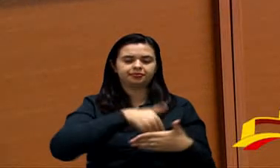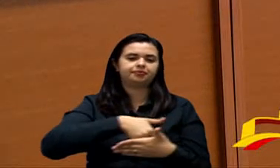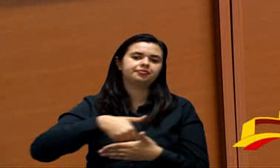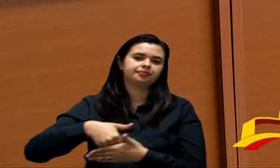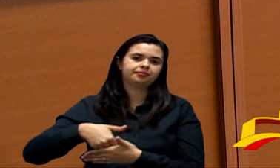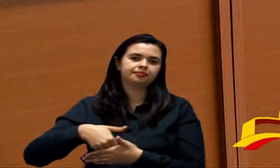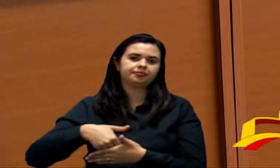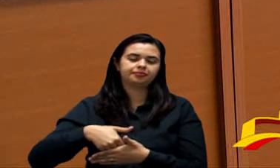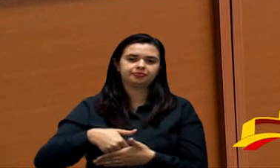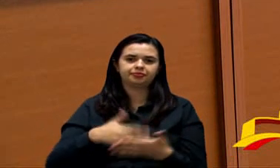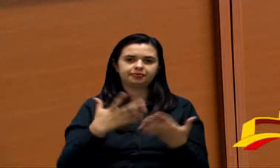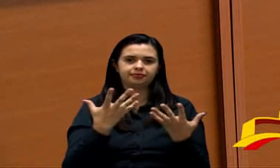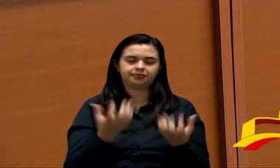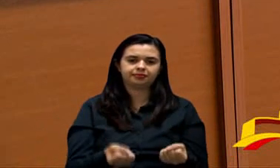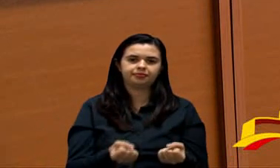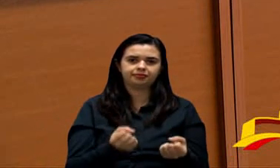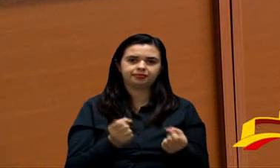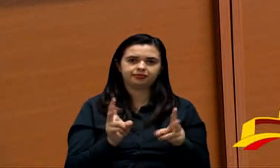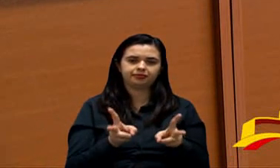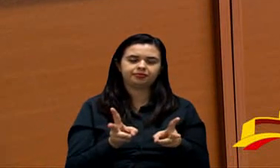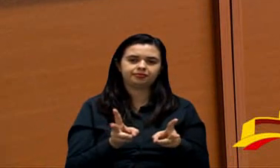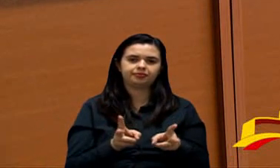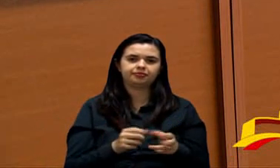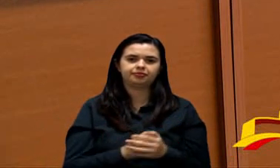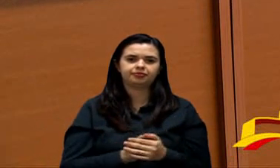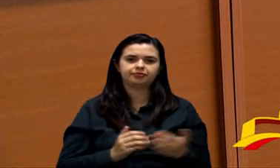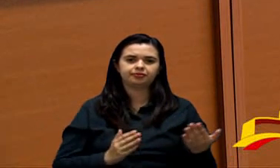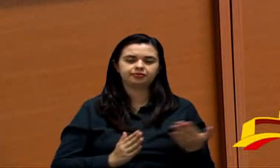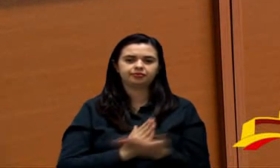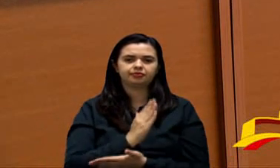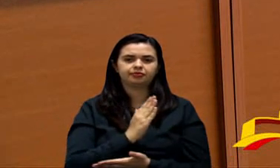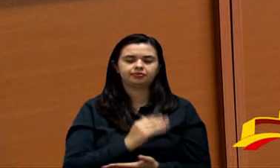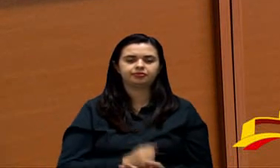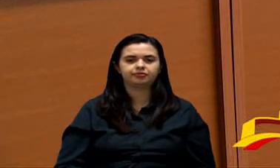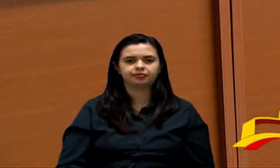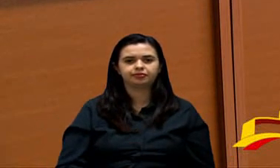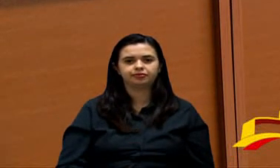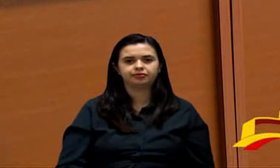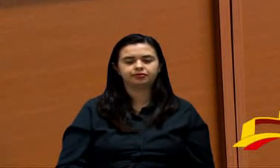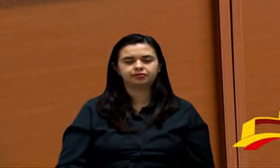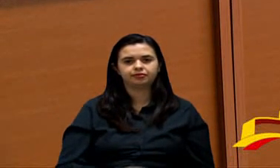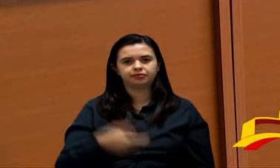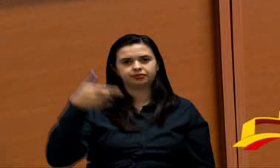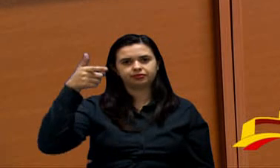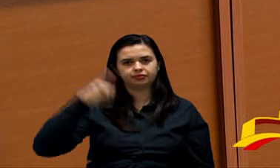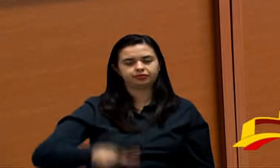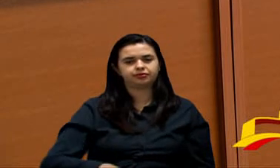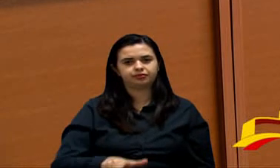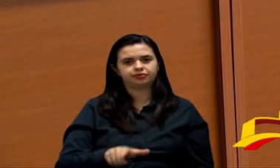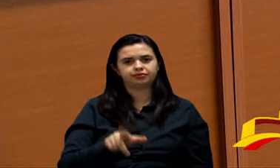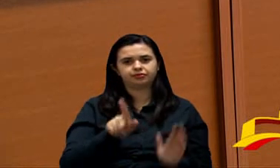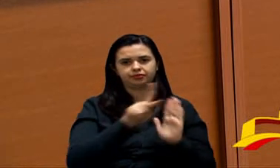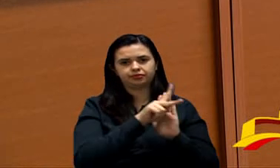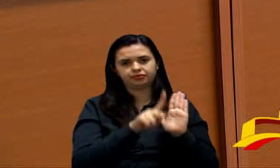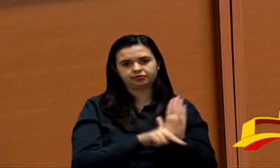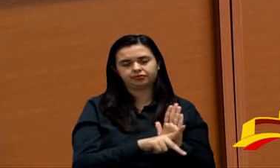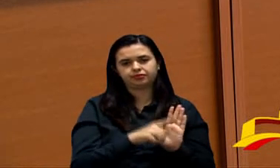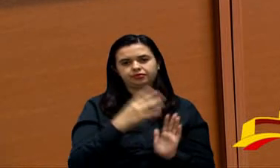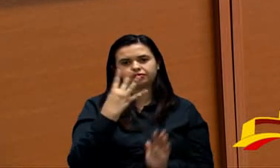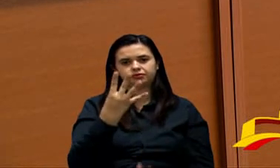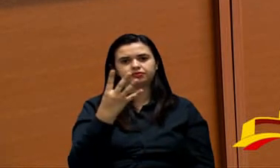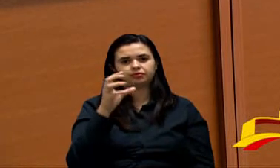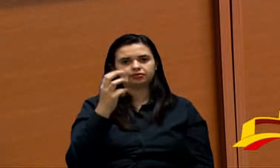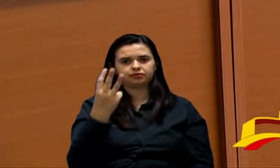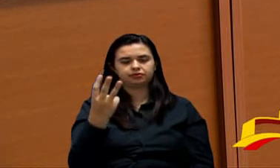em votação. Os vereadores concordam, permaneçam como estão. Aprovado. O próximo projeto é o projeto de lei 438,